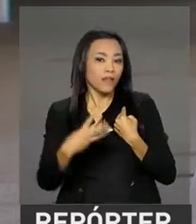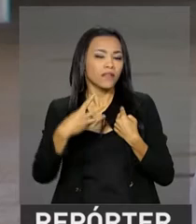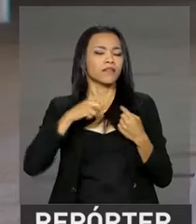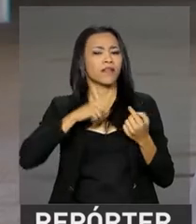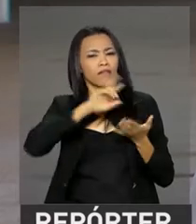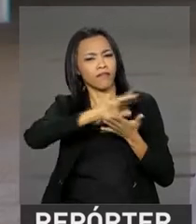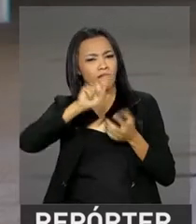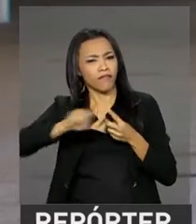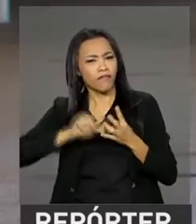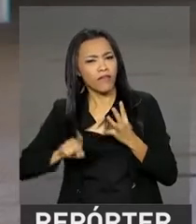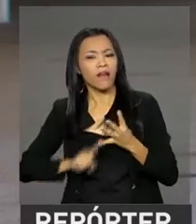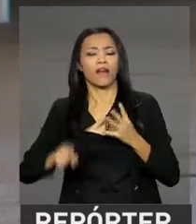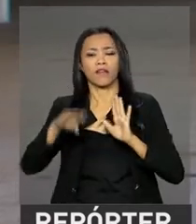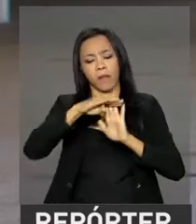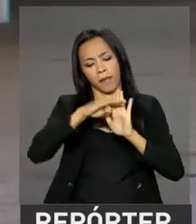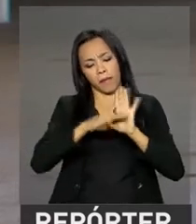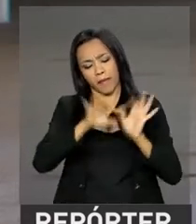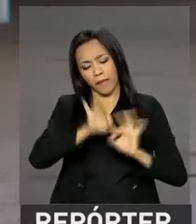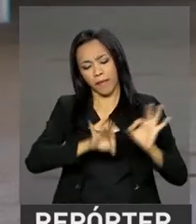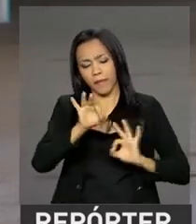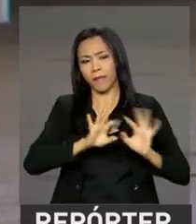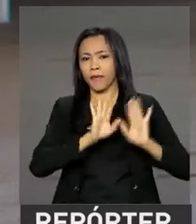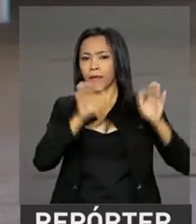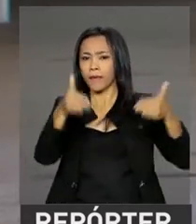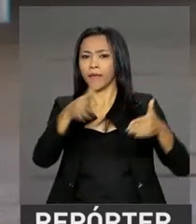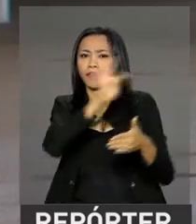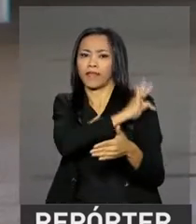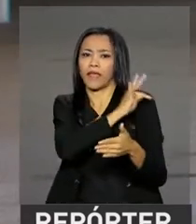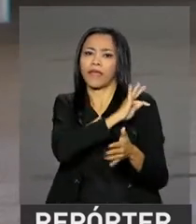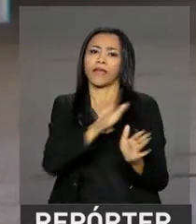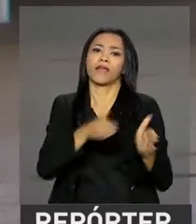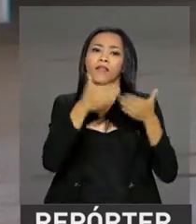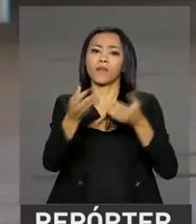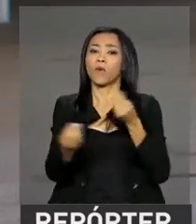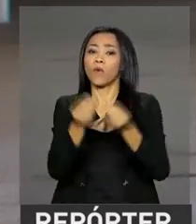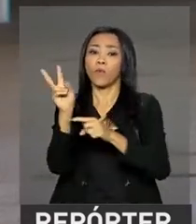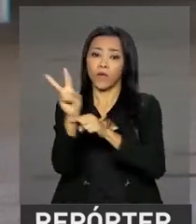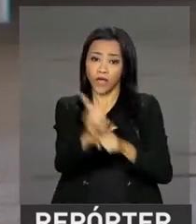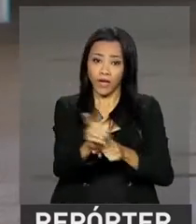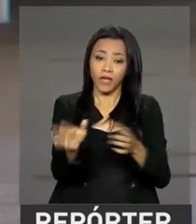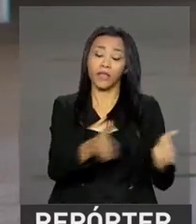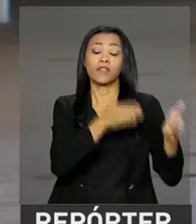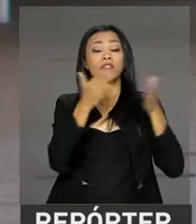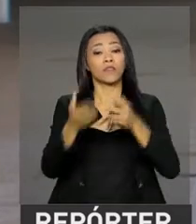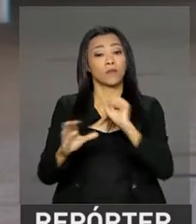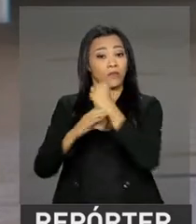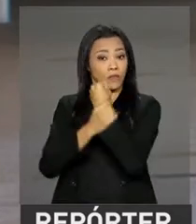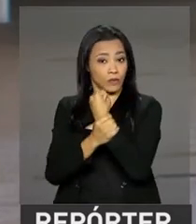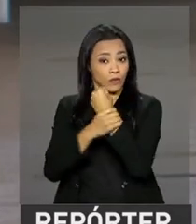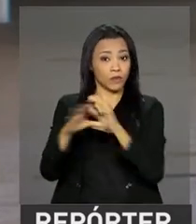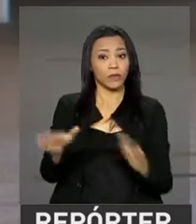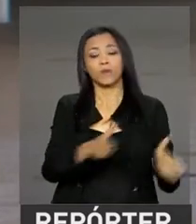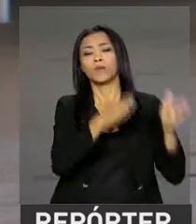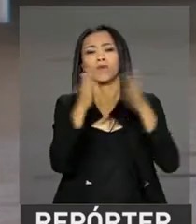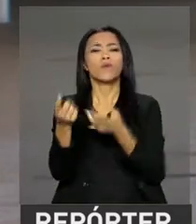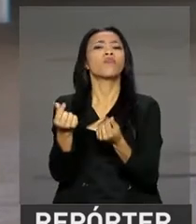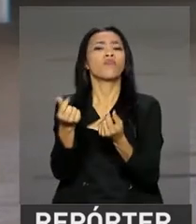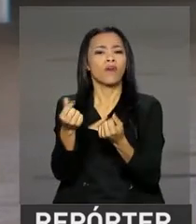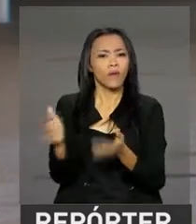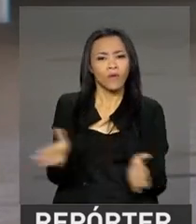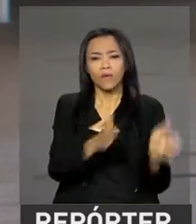políticas públicas voltadas para a assistência técnica e extensão rural acesso ao crédito seguro da produção garantia de preços